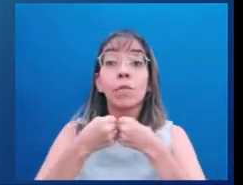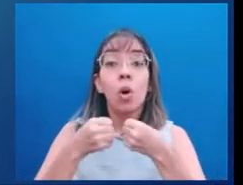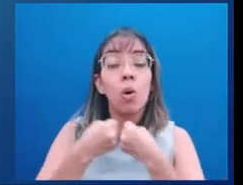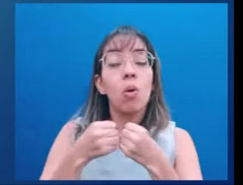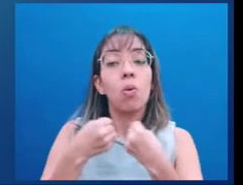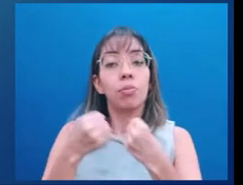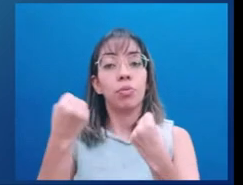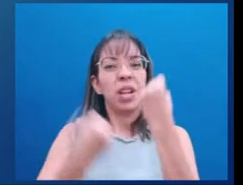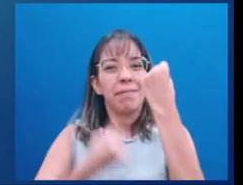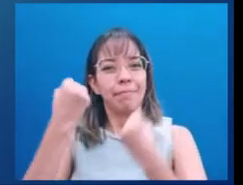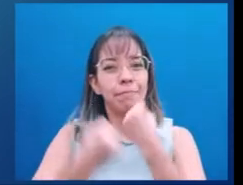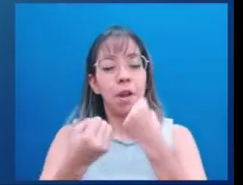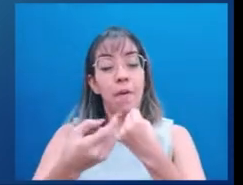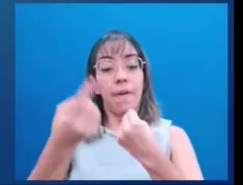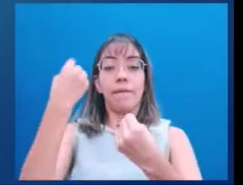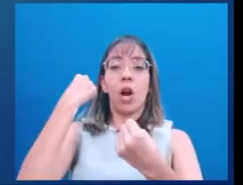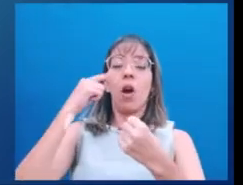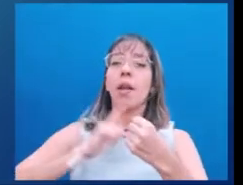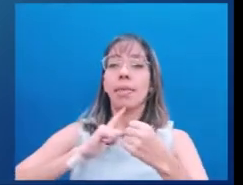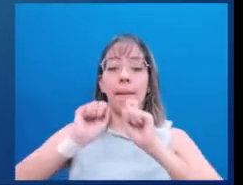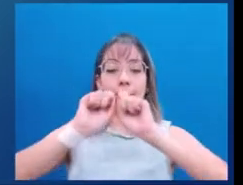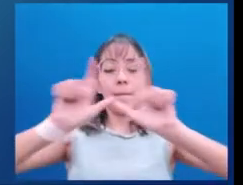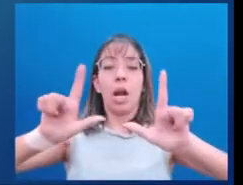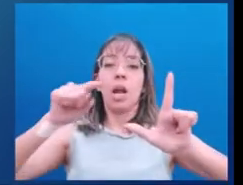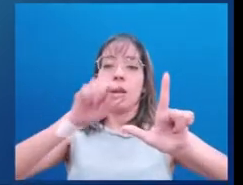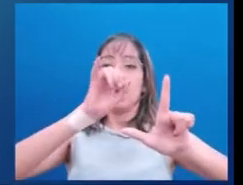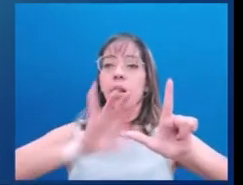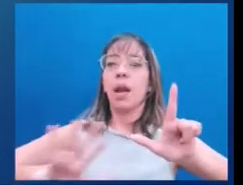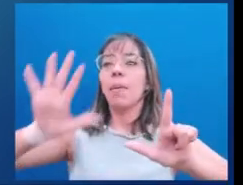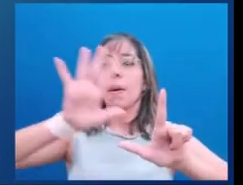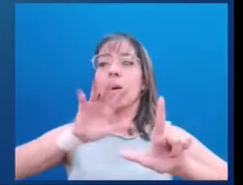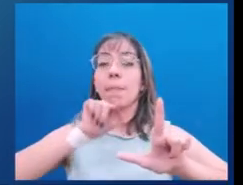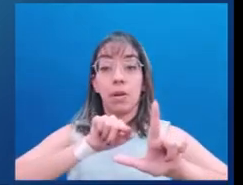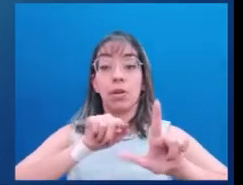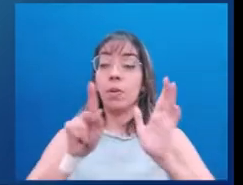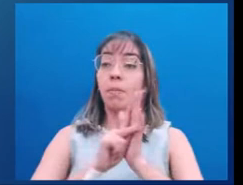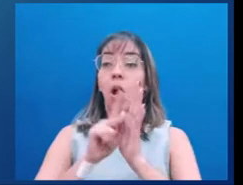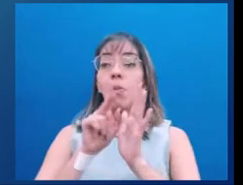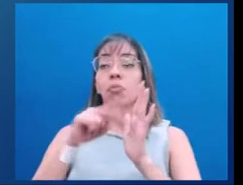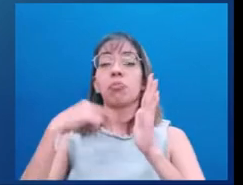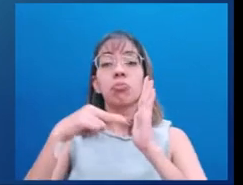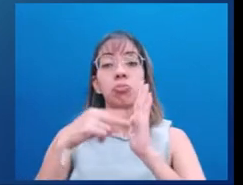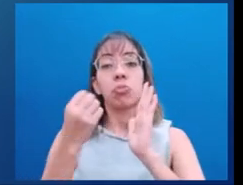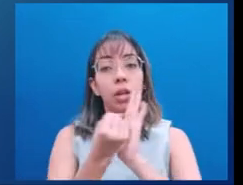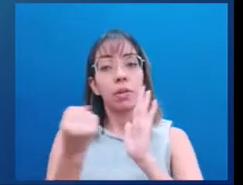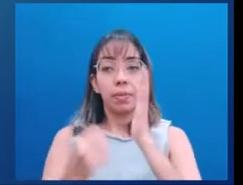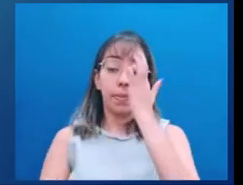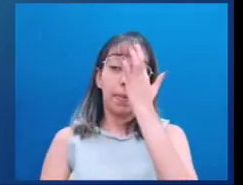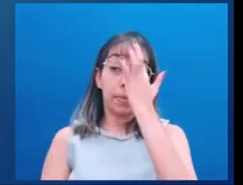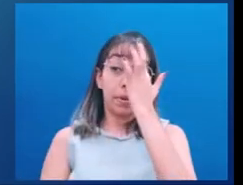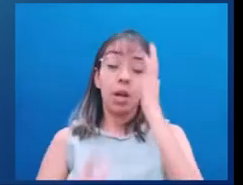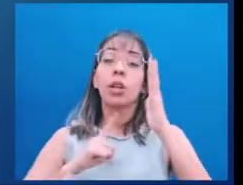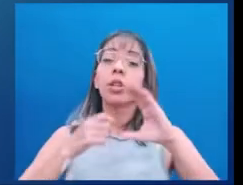muitas vezes em caminhões que estão transportando substâncias químicas, aqueles caminhões tanques, né? A gente já vê esse tipo de